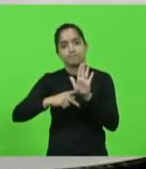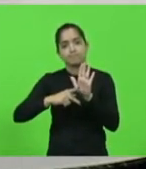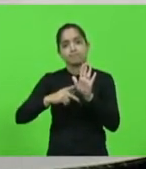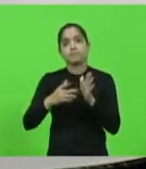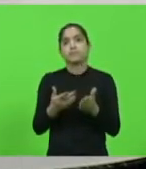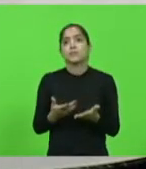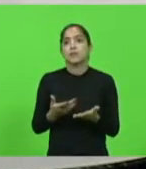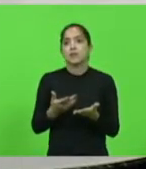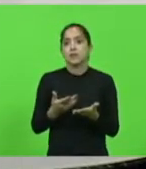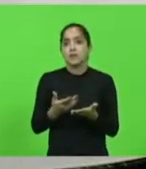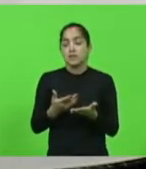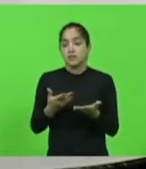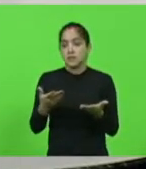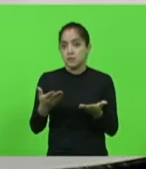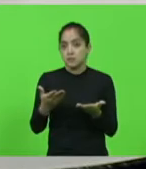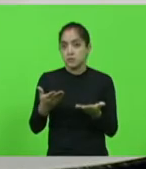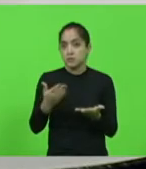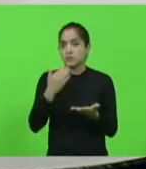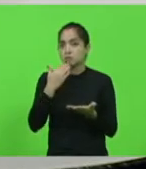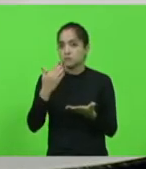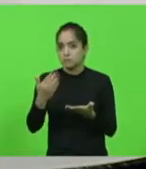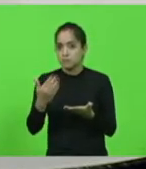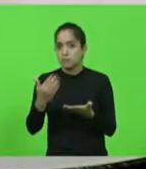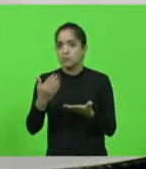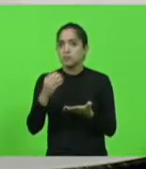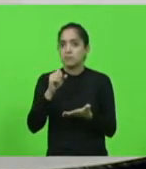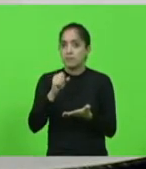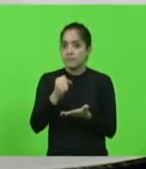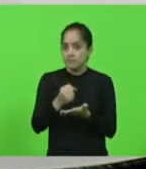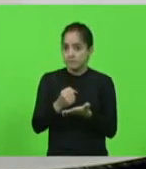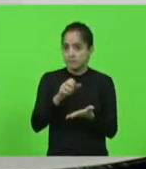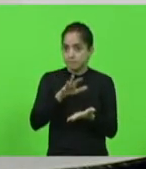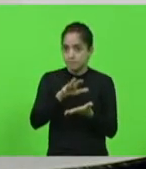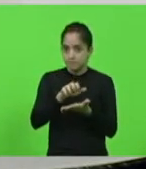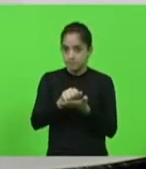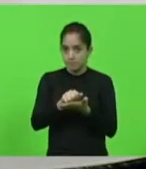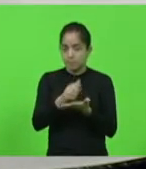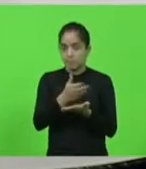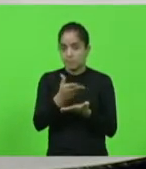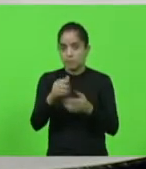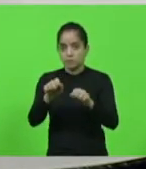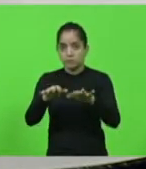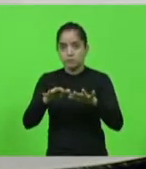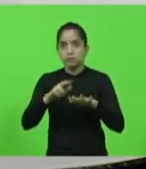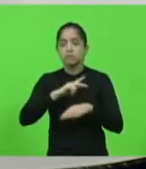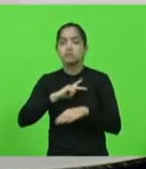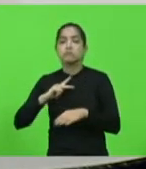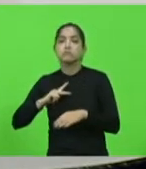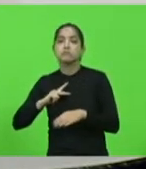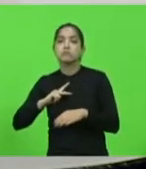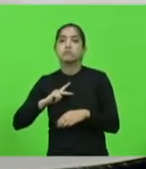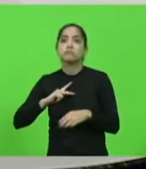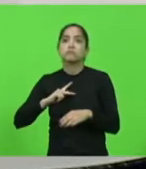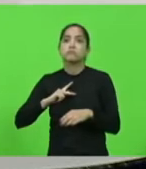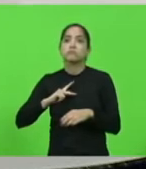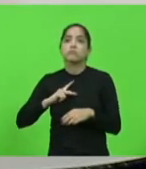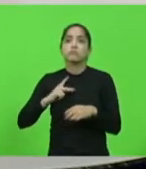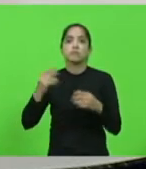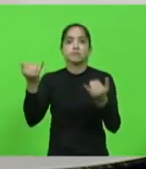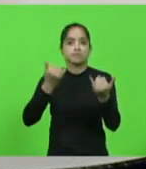Portanto, nós estamos requerendo essa audiência pública para, em primeiro lugar, trazer esses